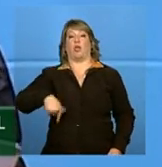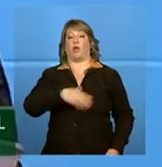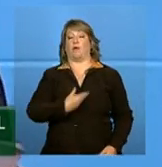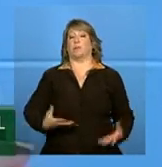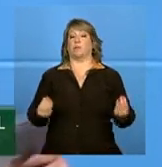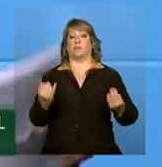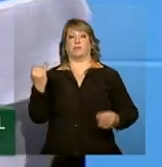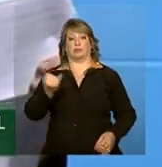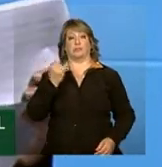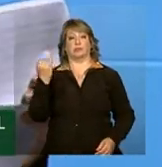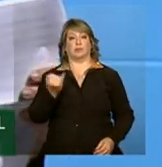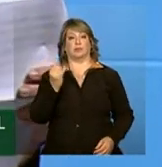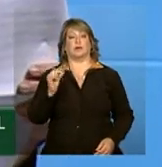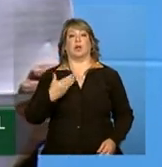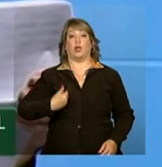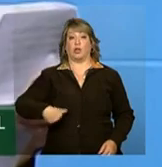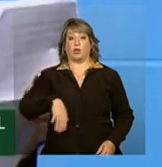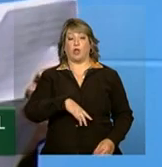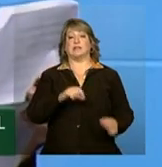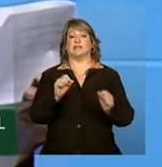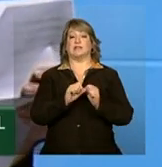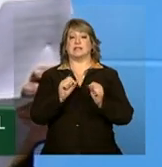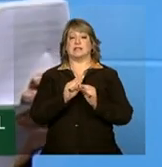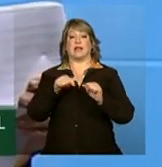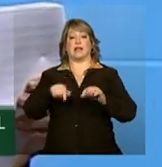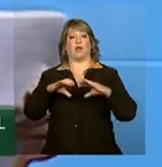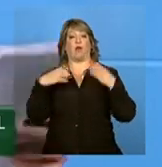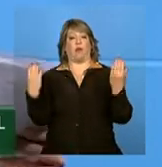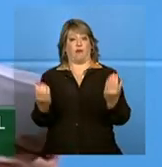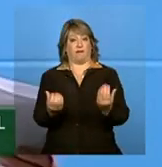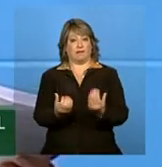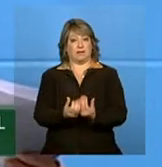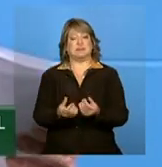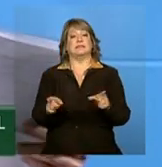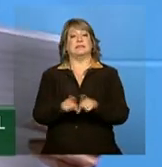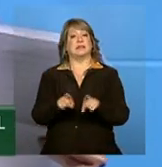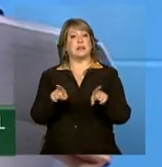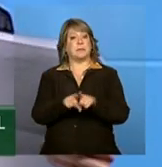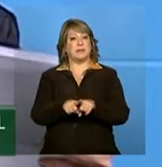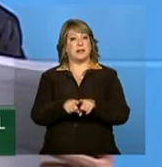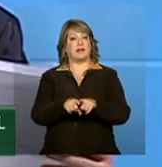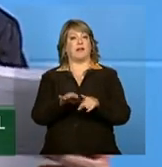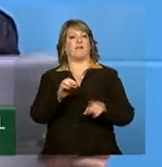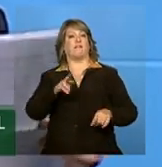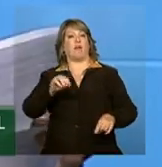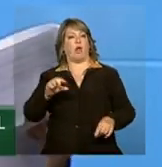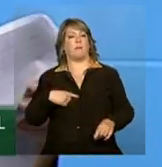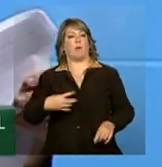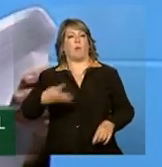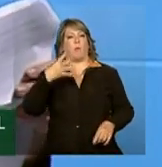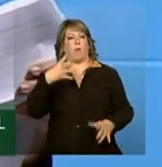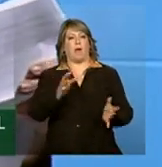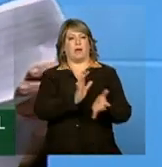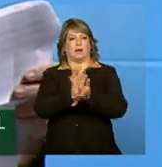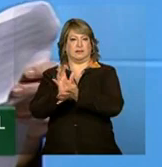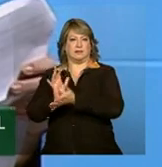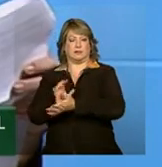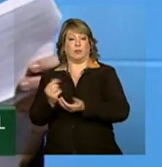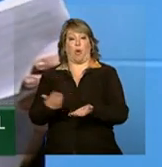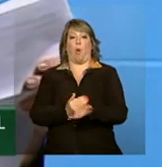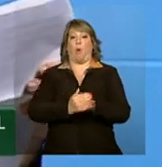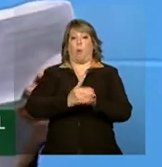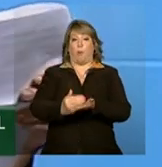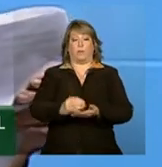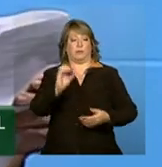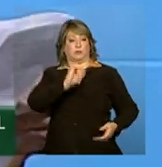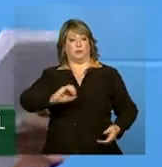muito importante. E nós construímos essa conferência também de forma quadripartite. A partir de outubro do